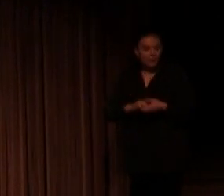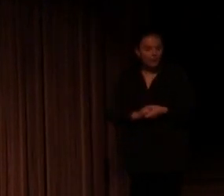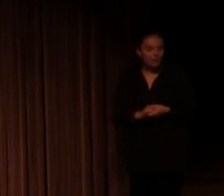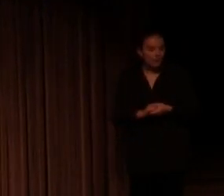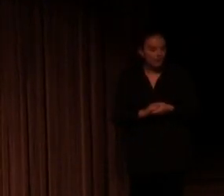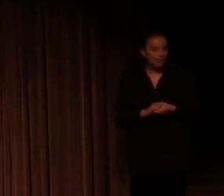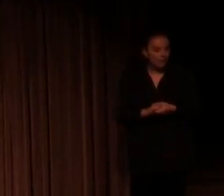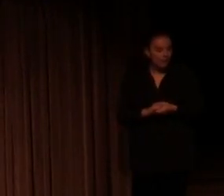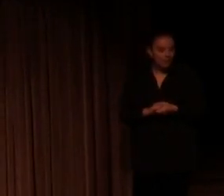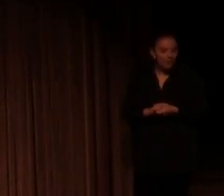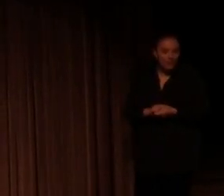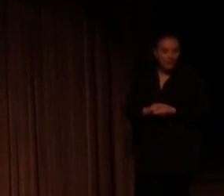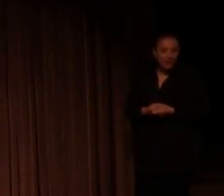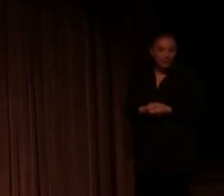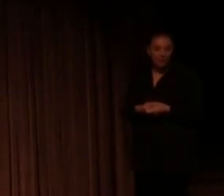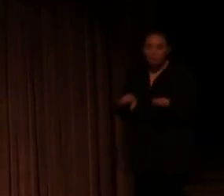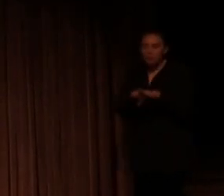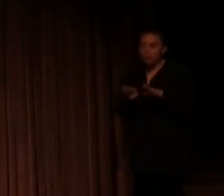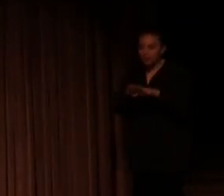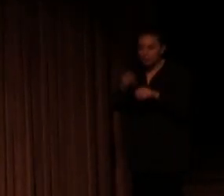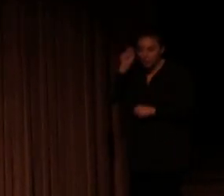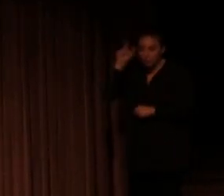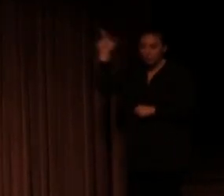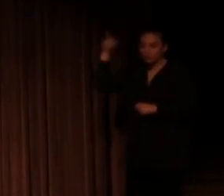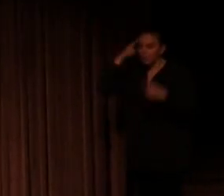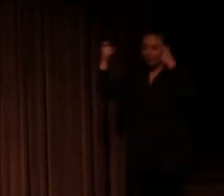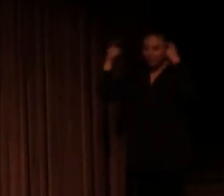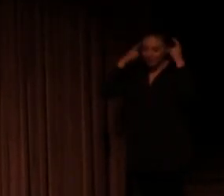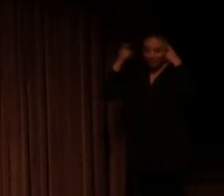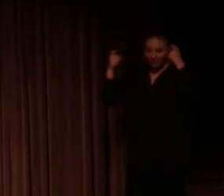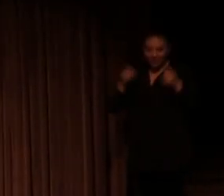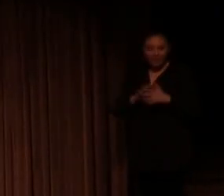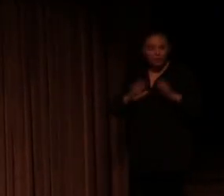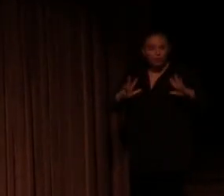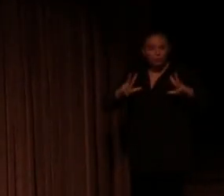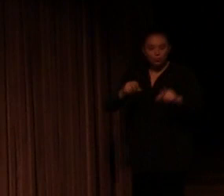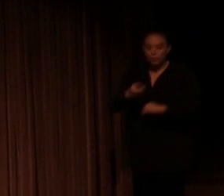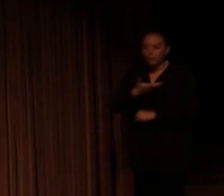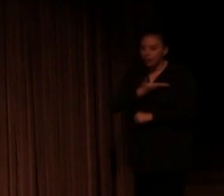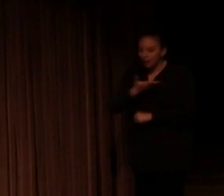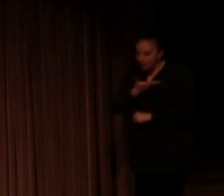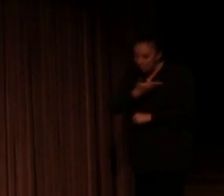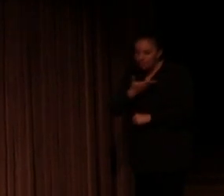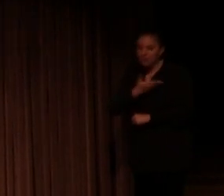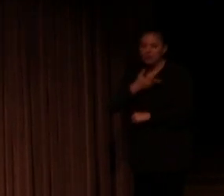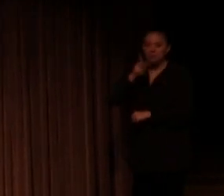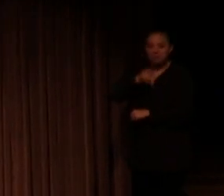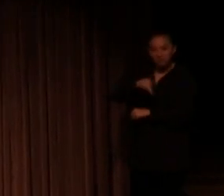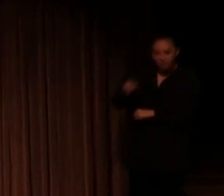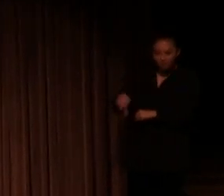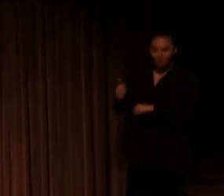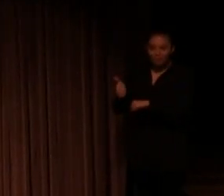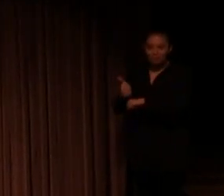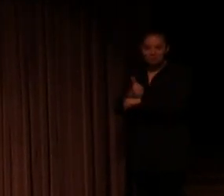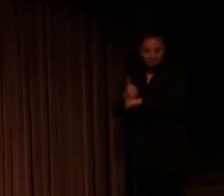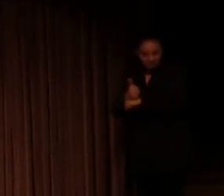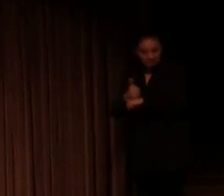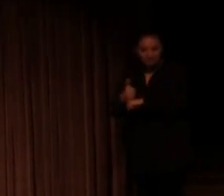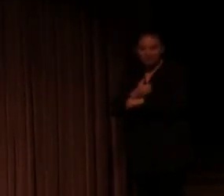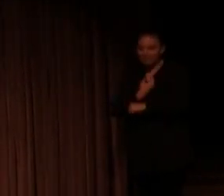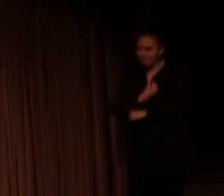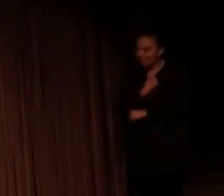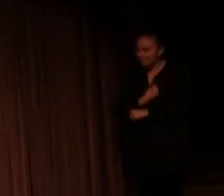descuido centro de escultura e criatividade enfim todos os amigos amigas educadores e educadoras aqui